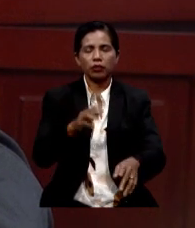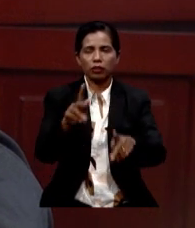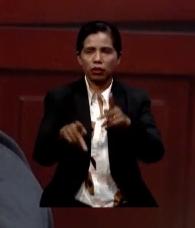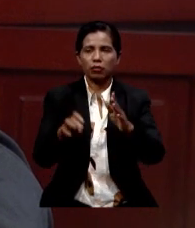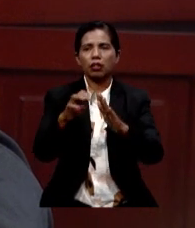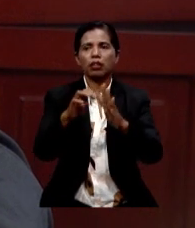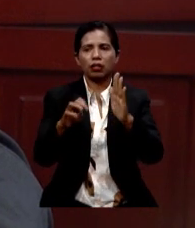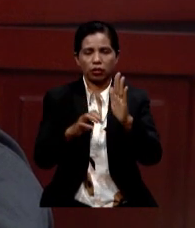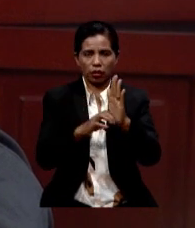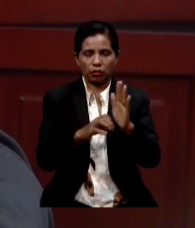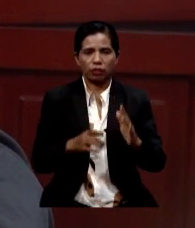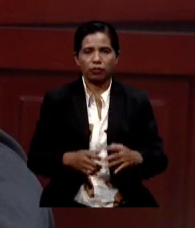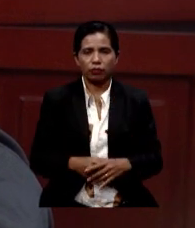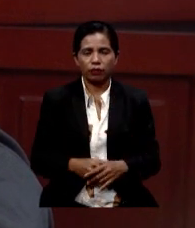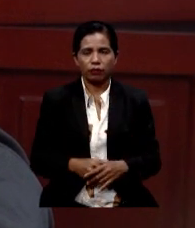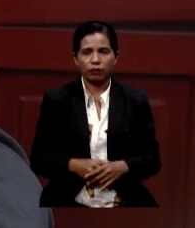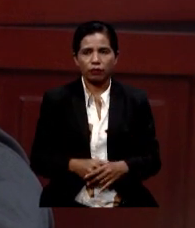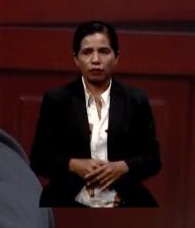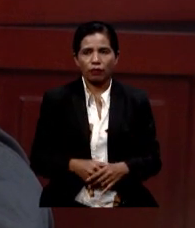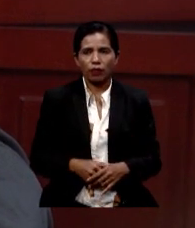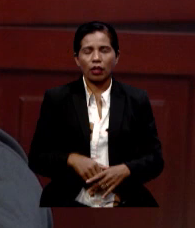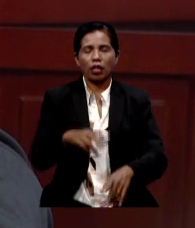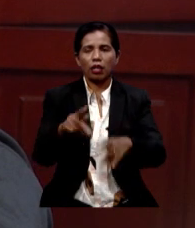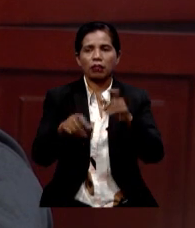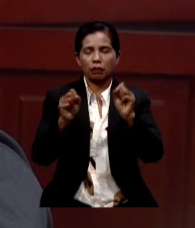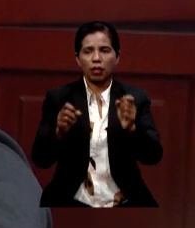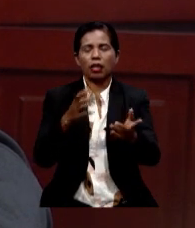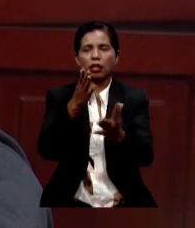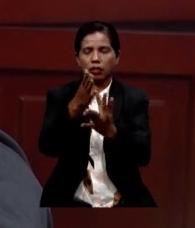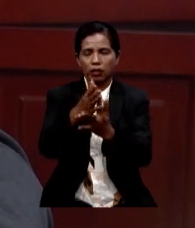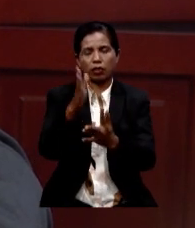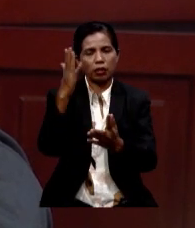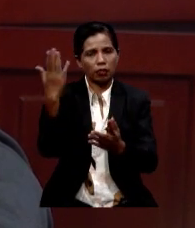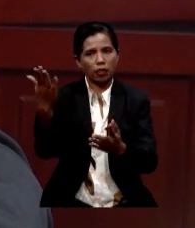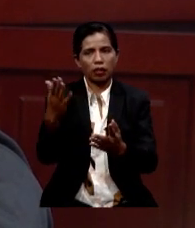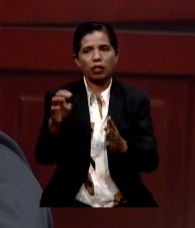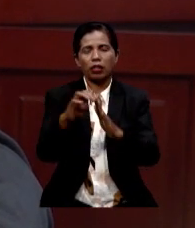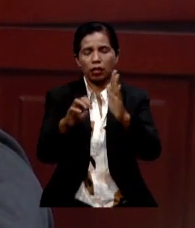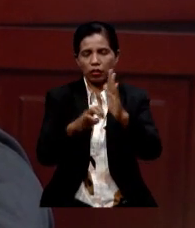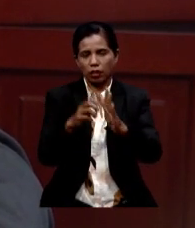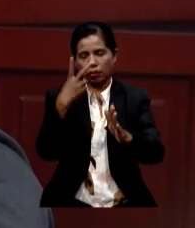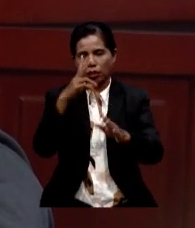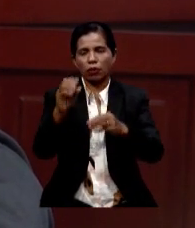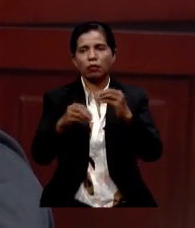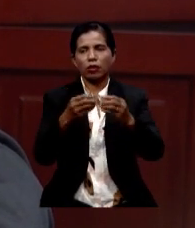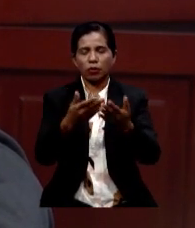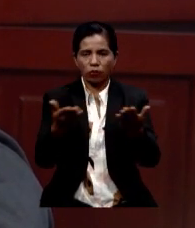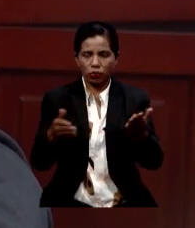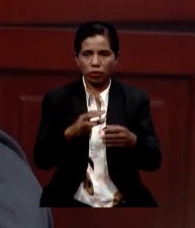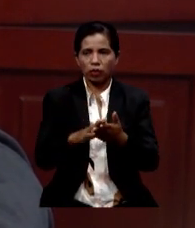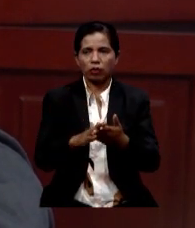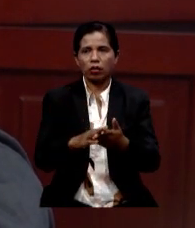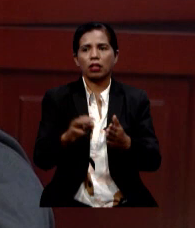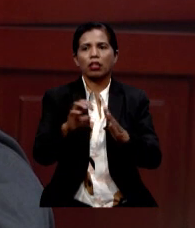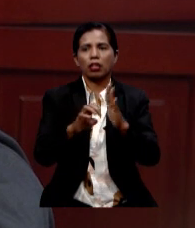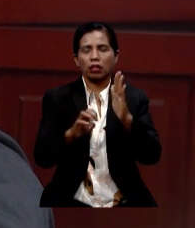staru domínio público estado nem conta é uma velha acesso né vá estado mas toma conta do ser neutro agora domínio privado do estado